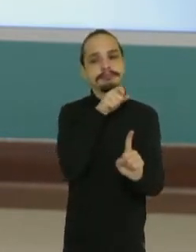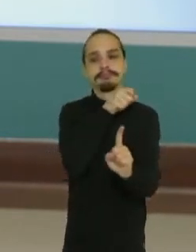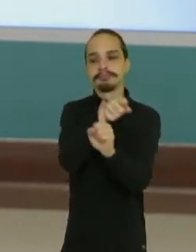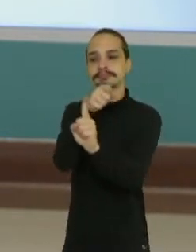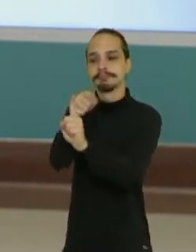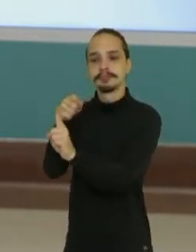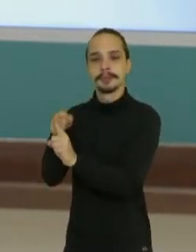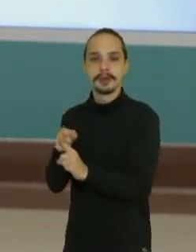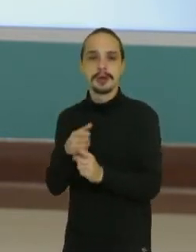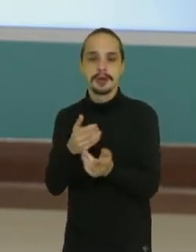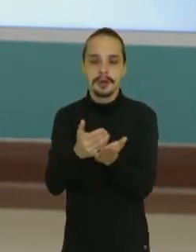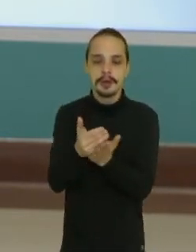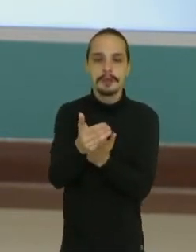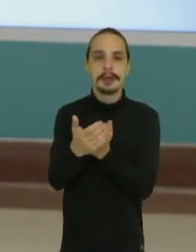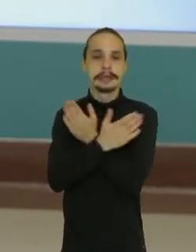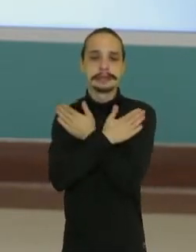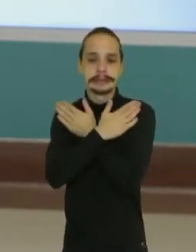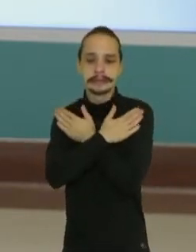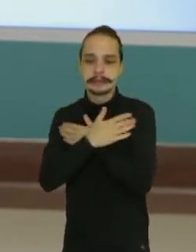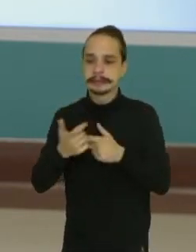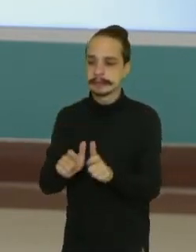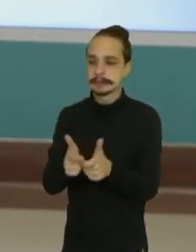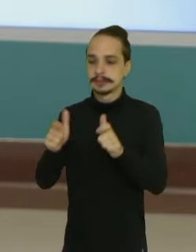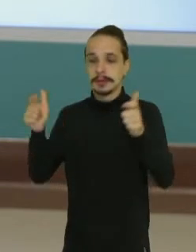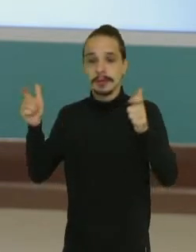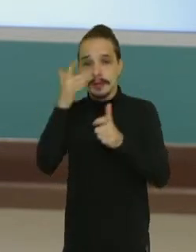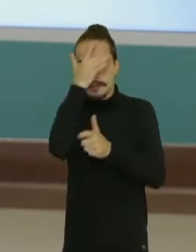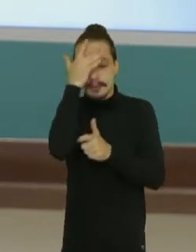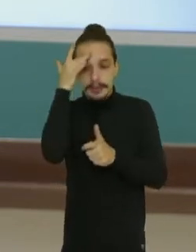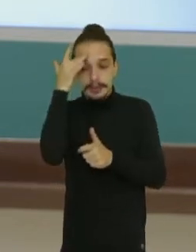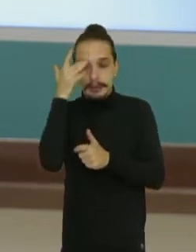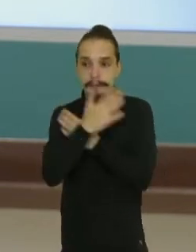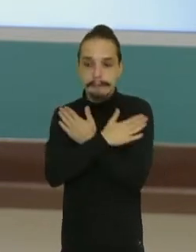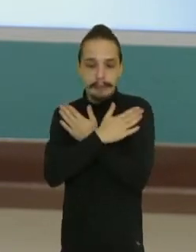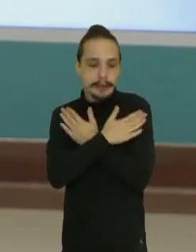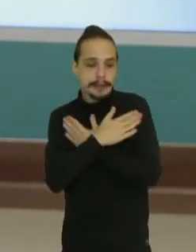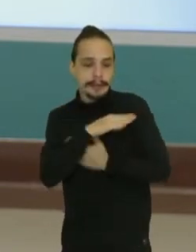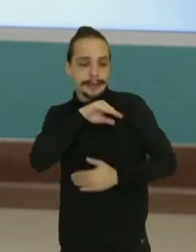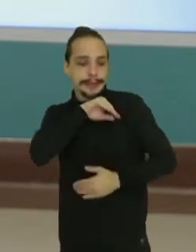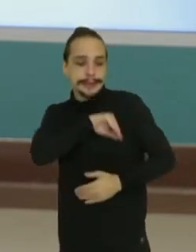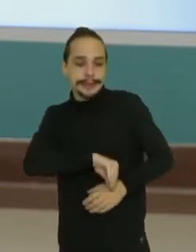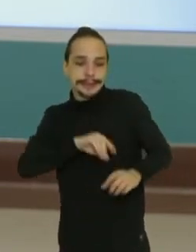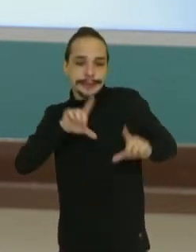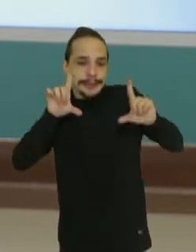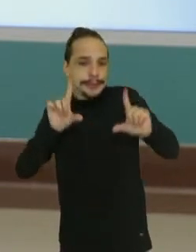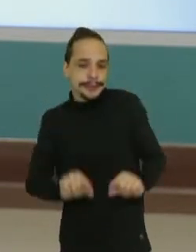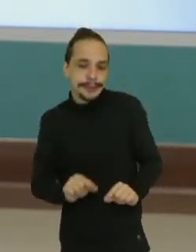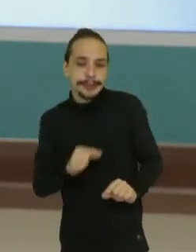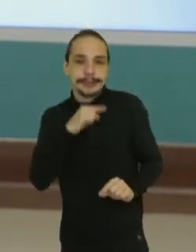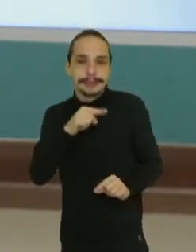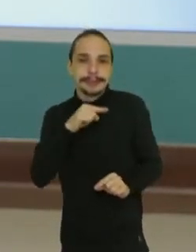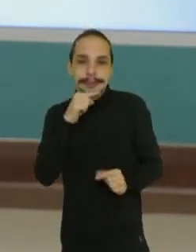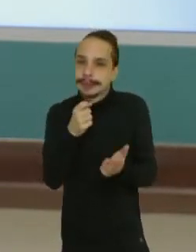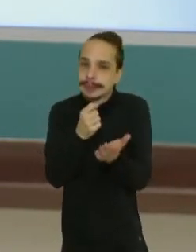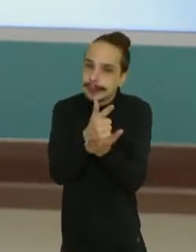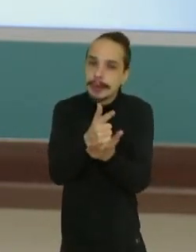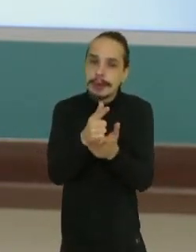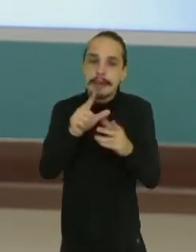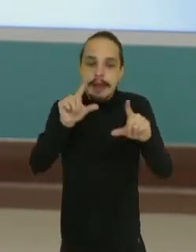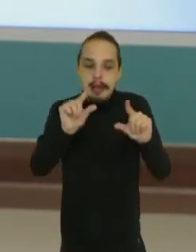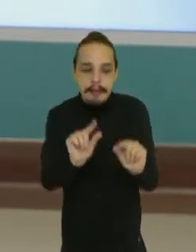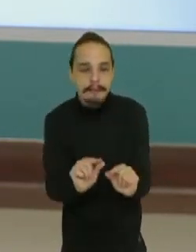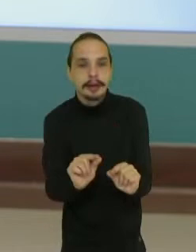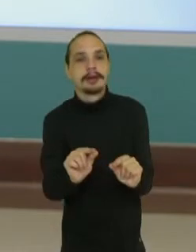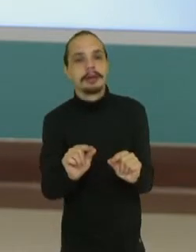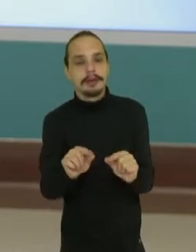começam a aumentar os desempregos, as pessoas desempregadas perdem o poder de compra, compram cada vez menos e isso faz